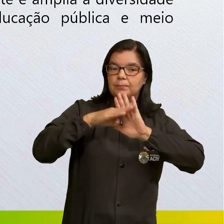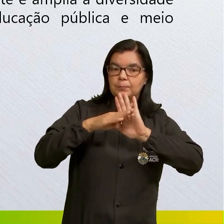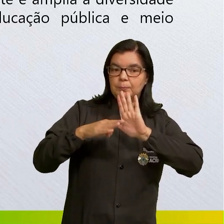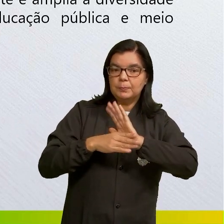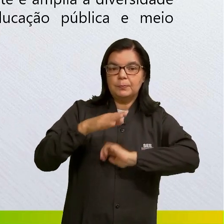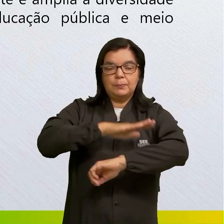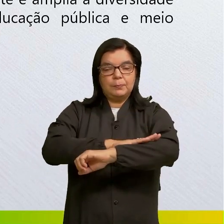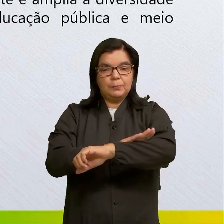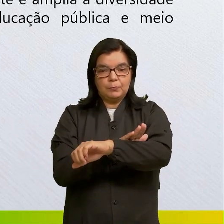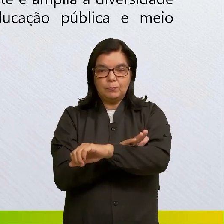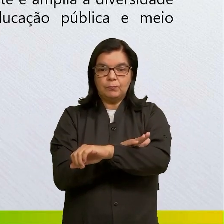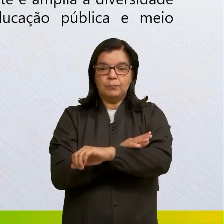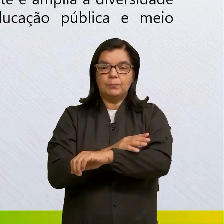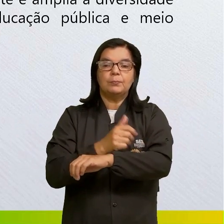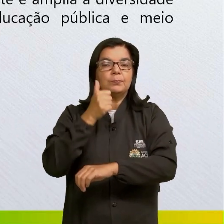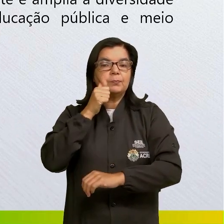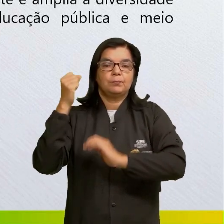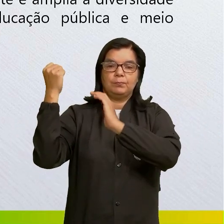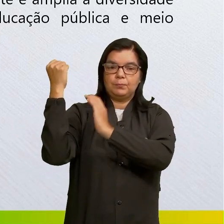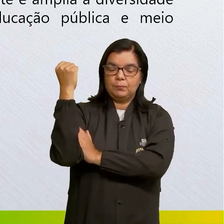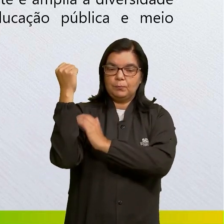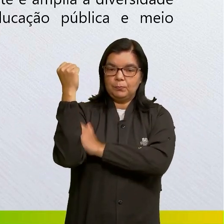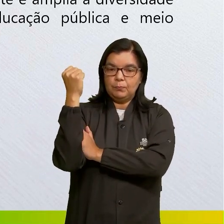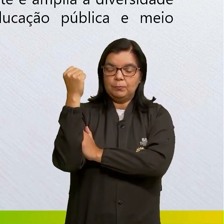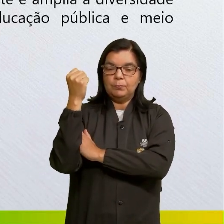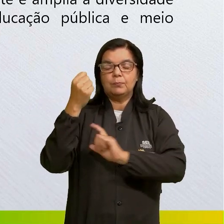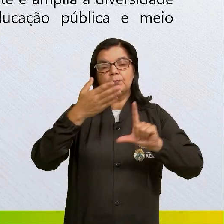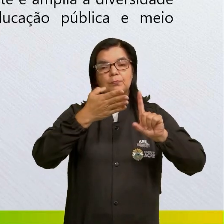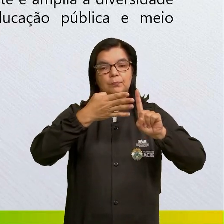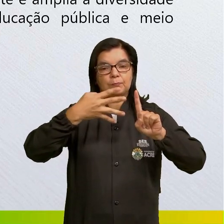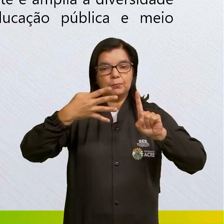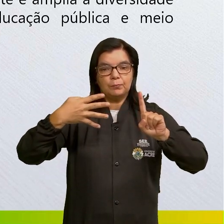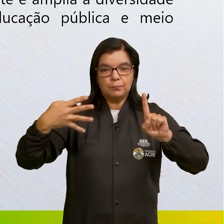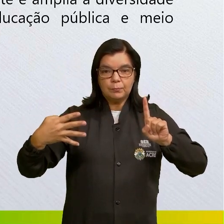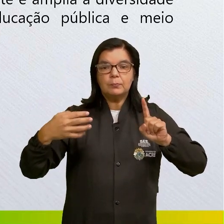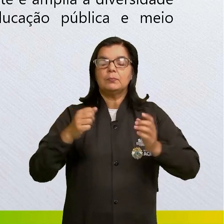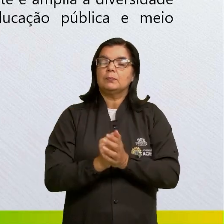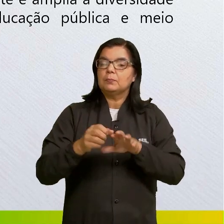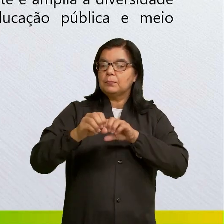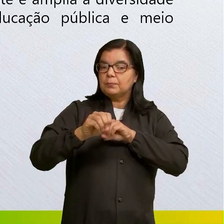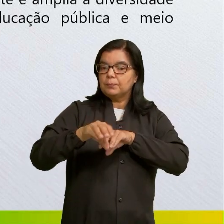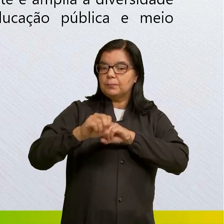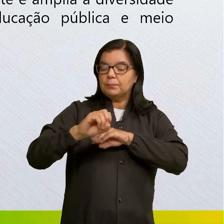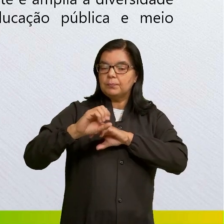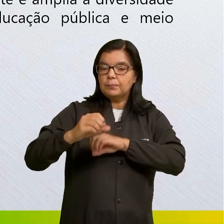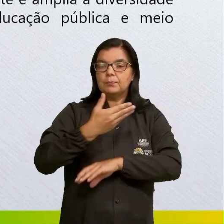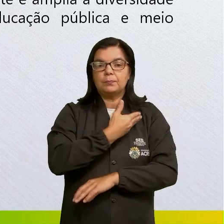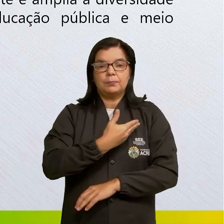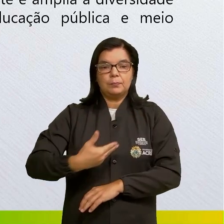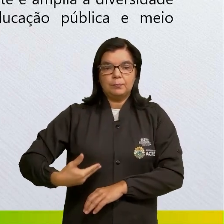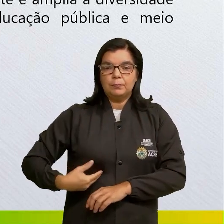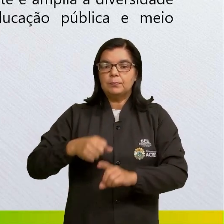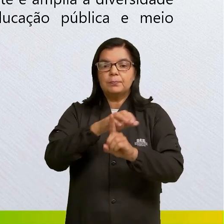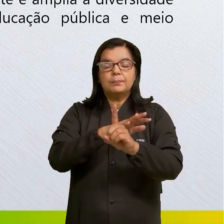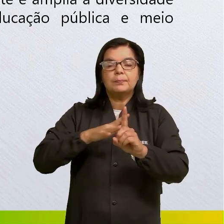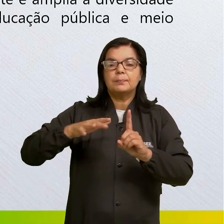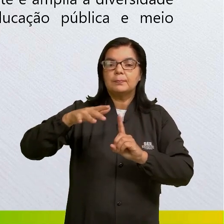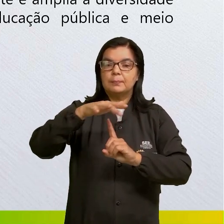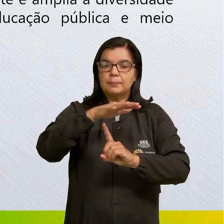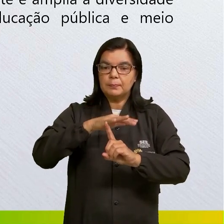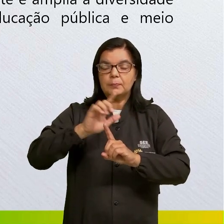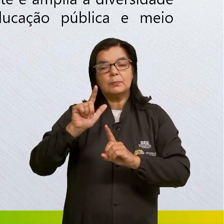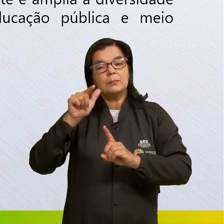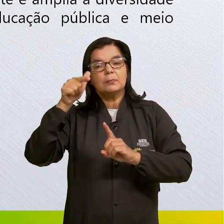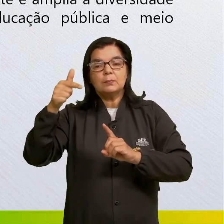pautas como racismo, feminismo, LGBTQIA+, educação pública e meio ambiente,